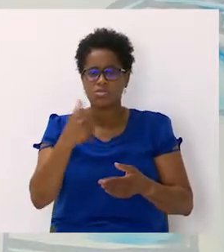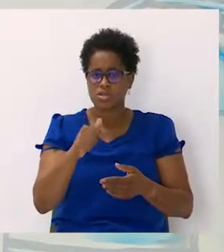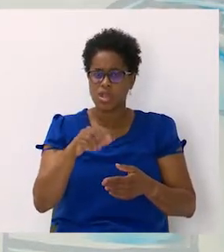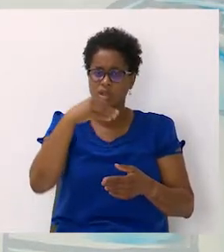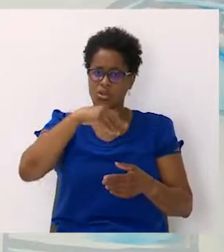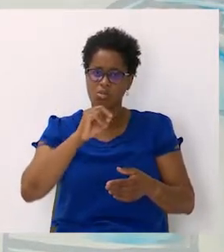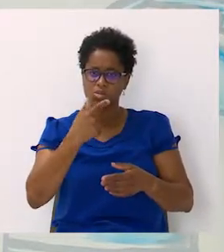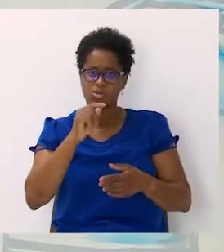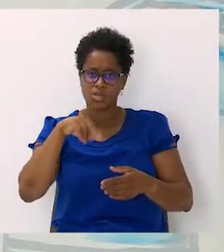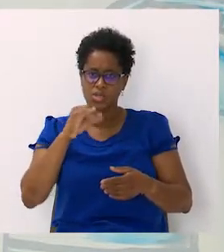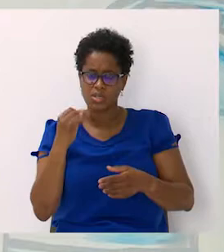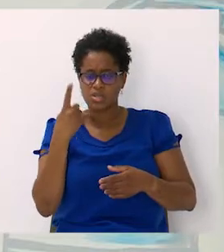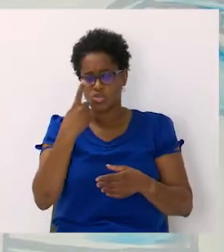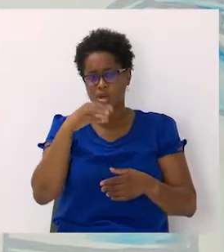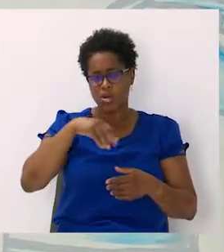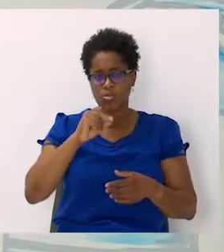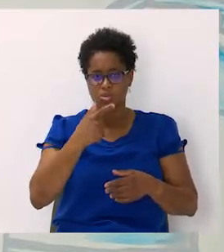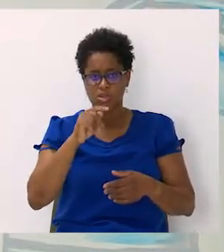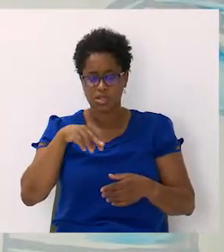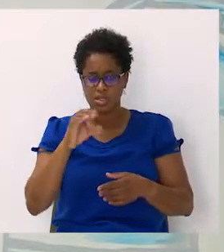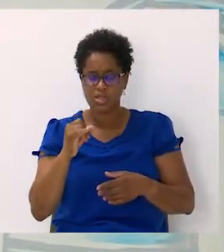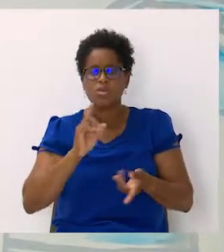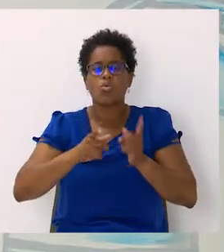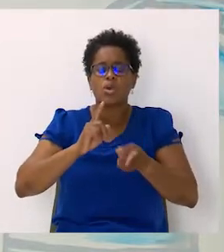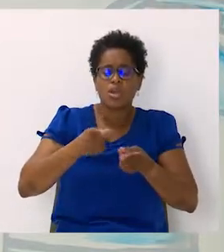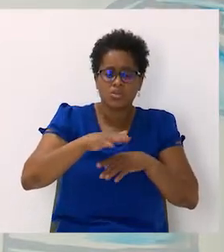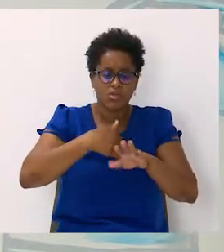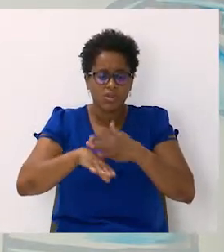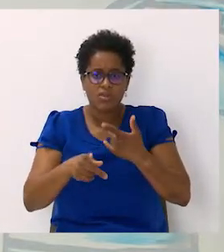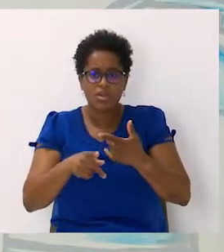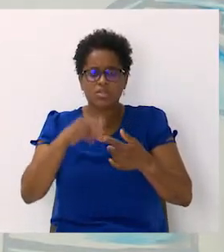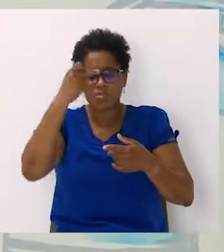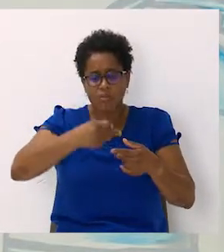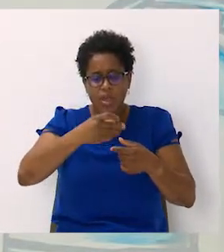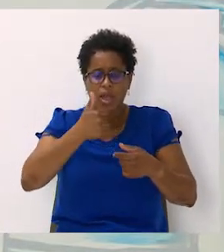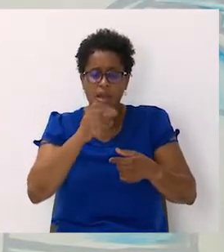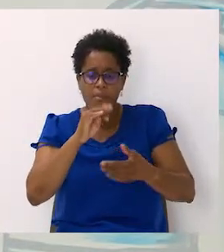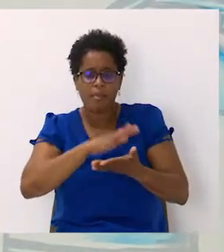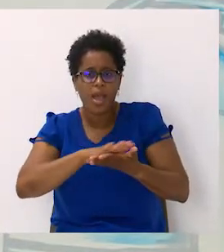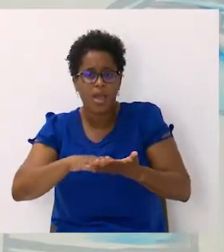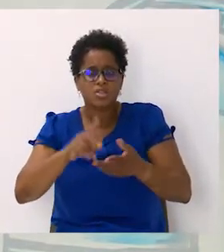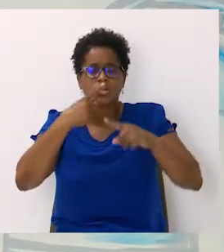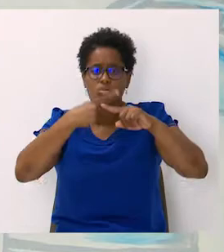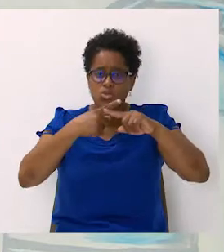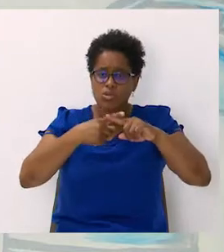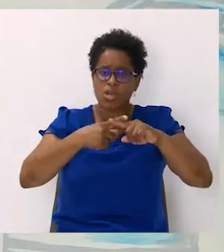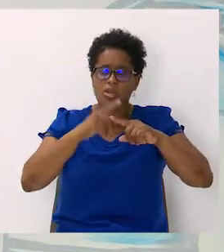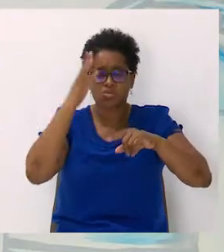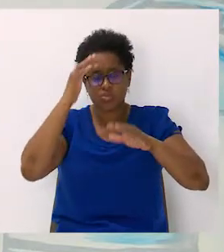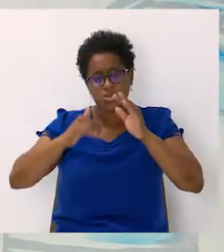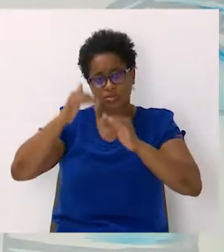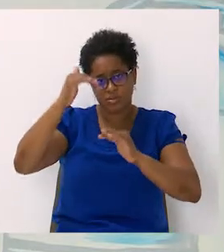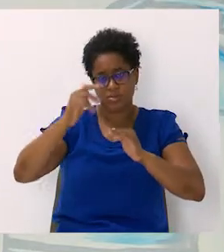perante potência de uma potência no denominador. O que é que vamos fazer? Vamos manter a base e vamos multiplicar